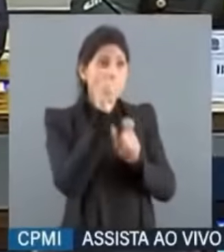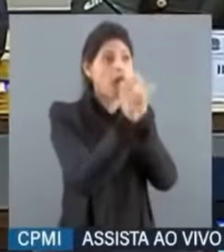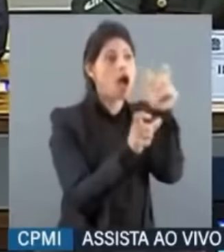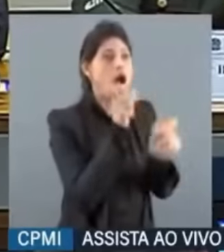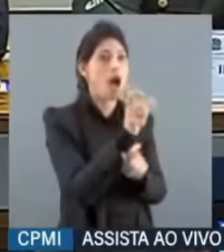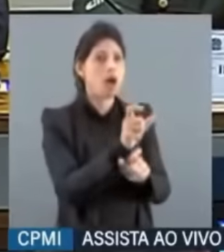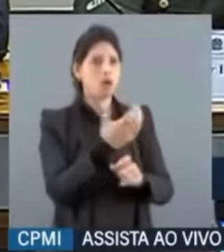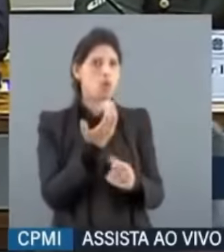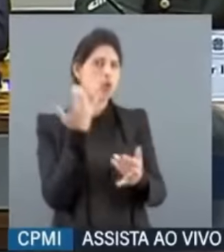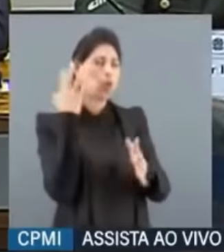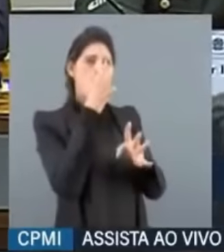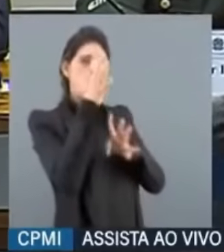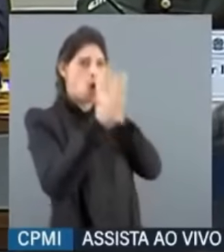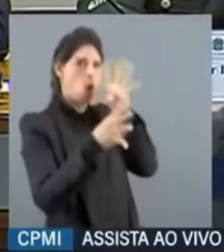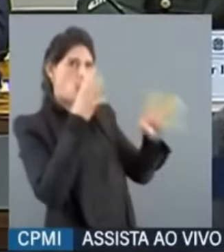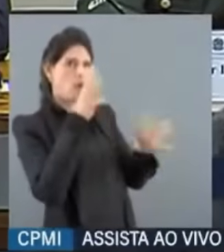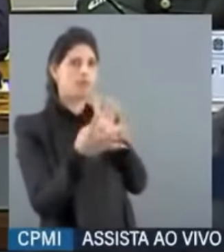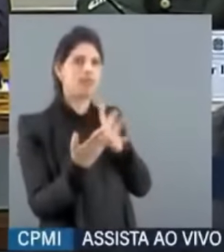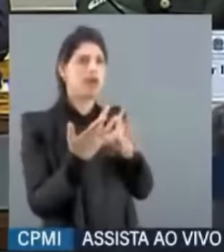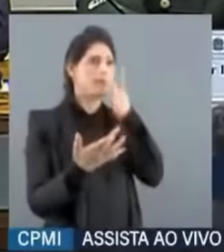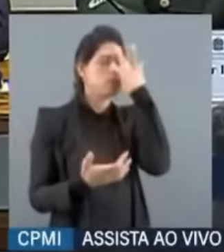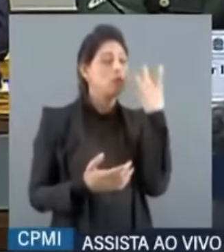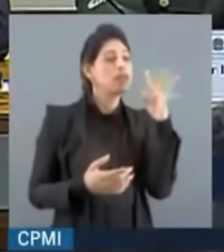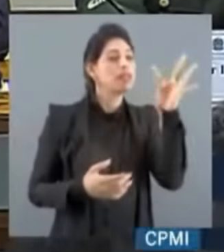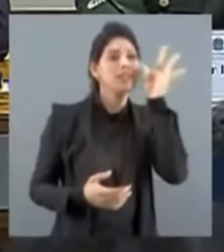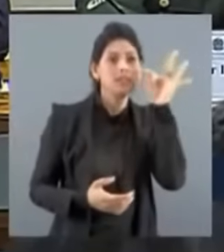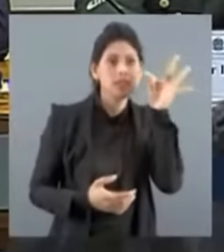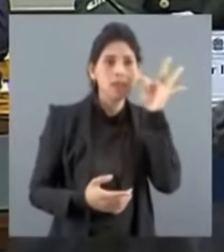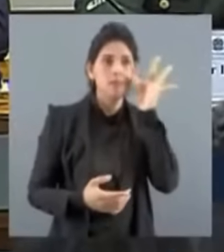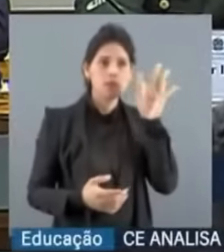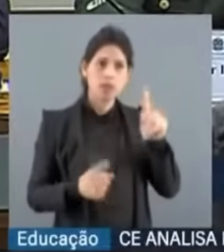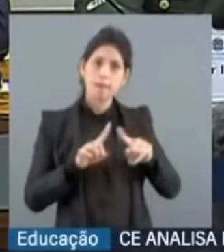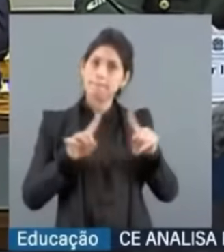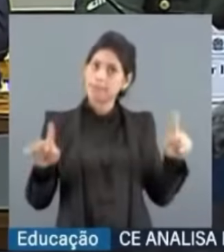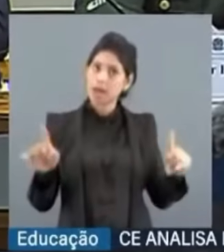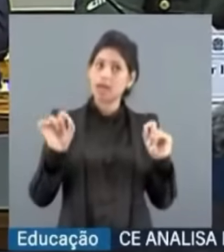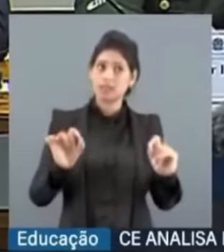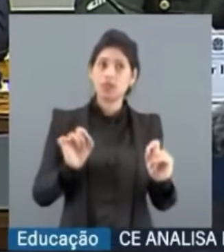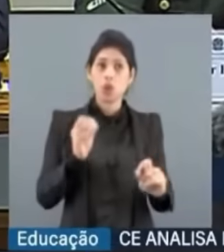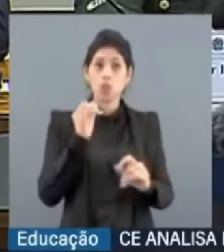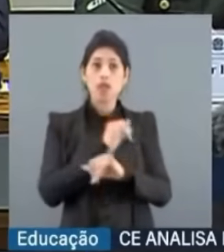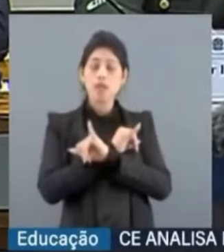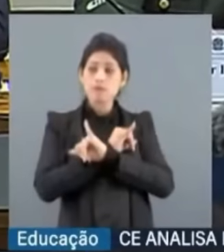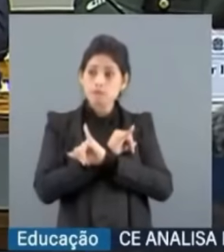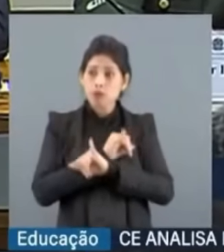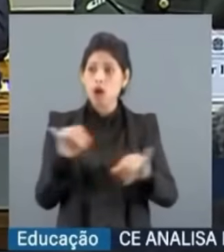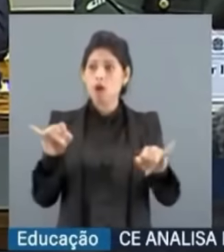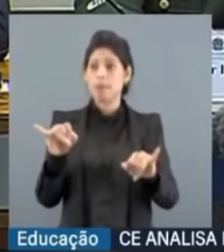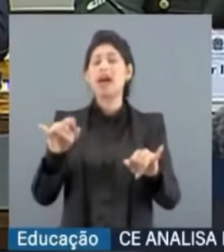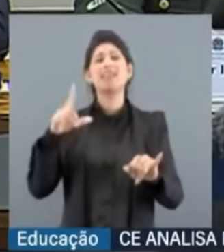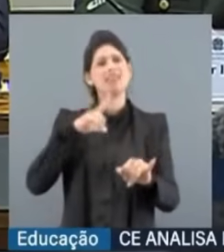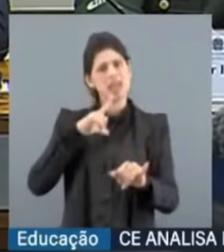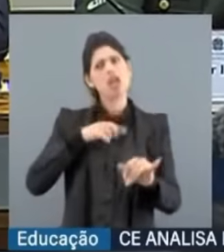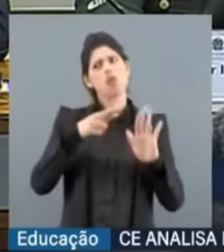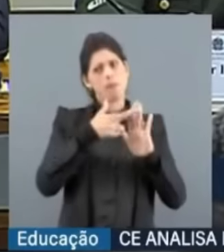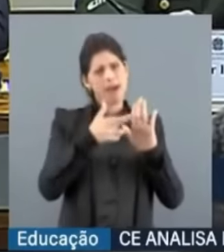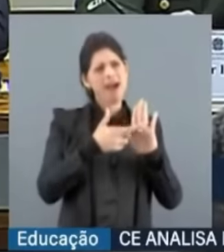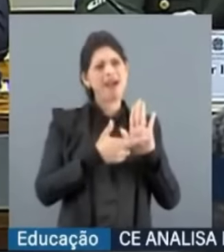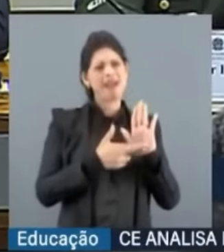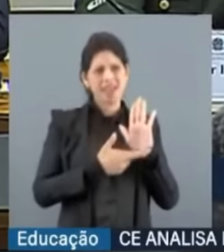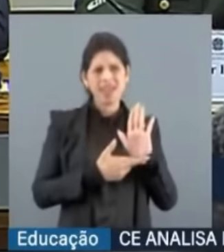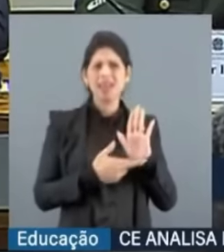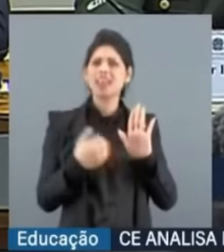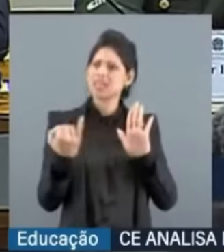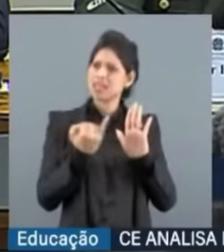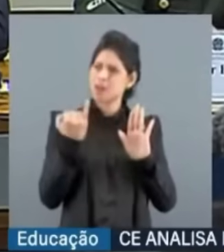qualquer depoente. Agora, eu quero dizer que também existem essas regras não escritas. Presta atenção, que